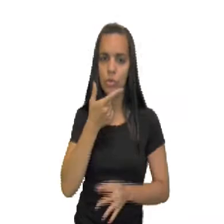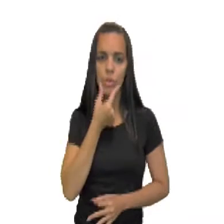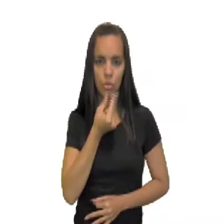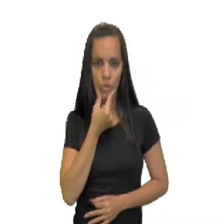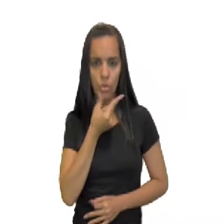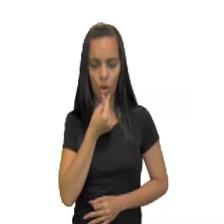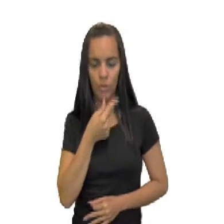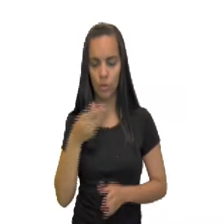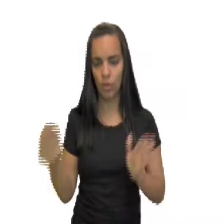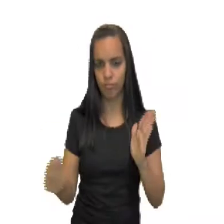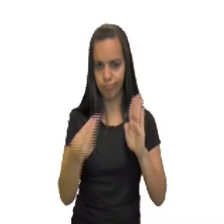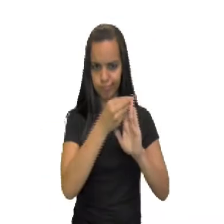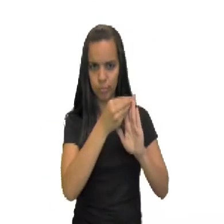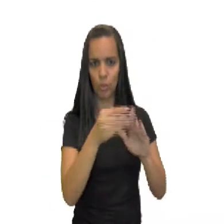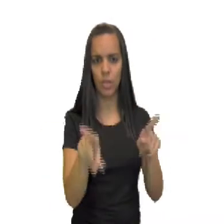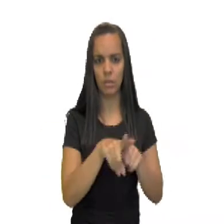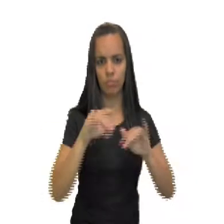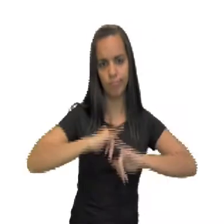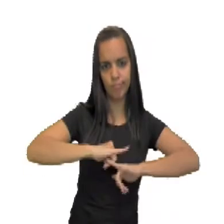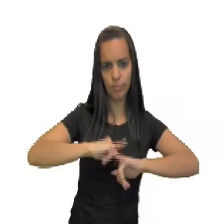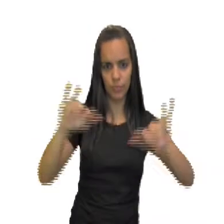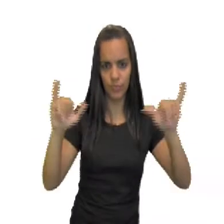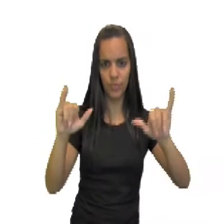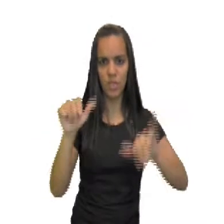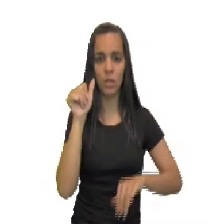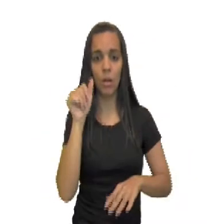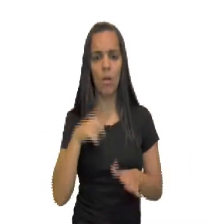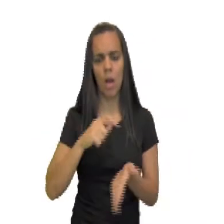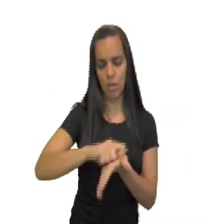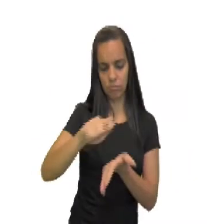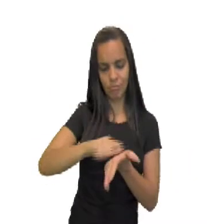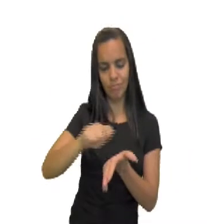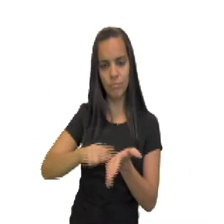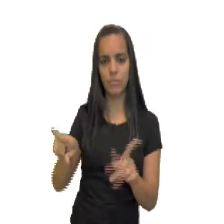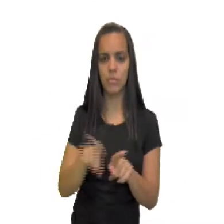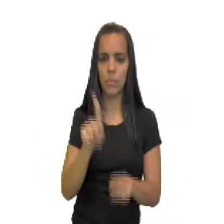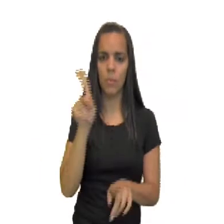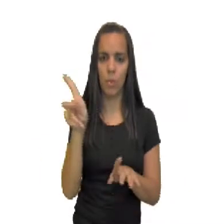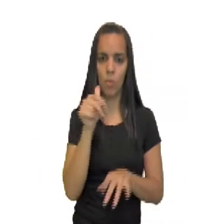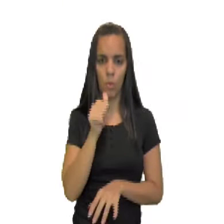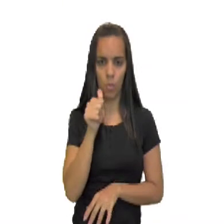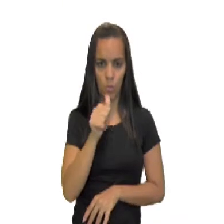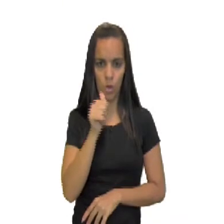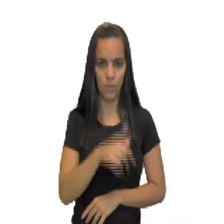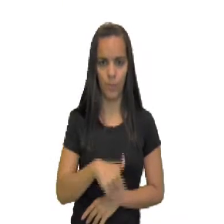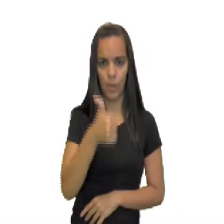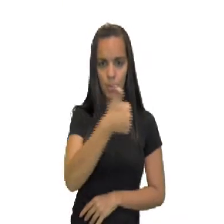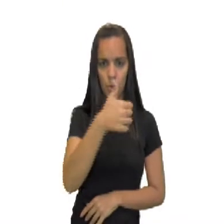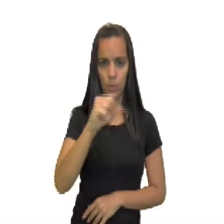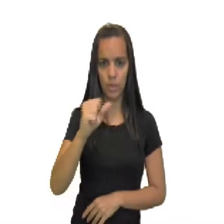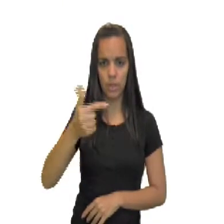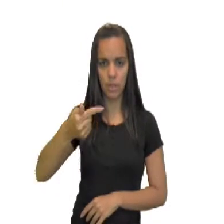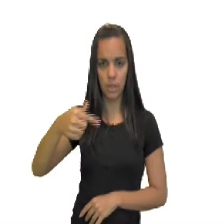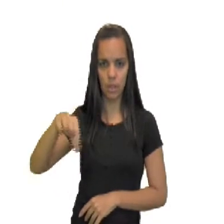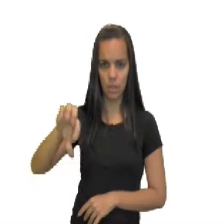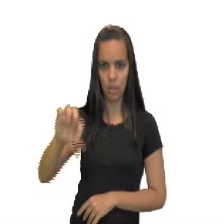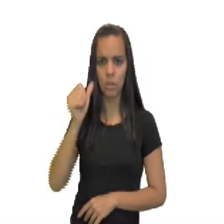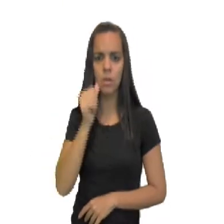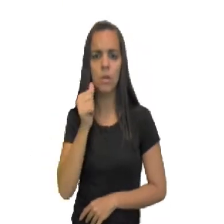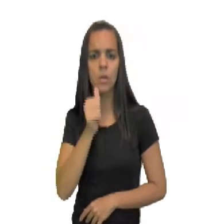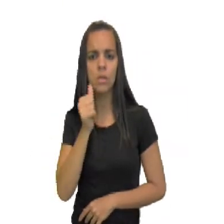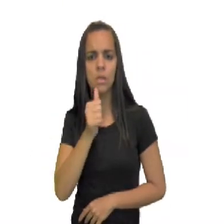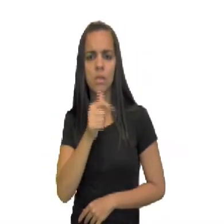Foi publicado, a autora é uma mulher que nós vamos ver posteriormente. Em 1879, as